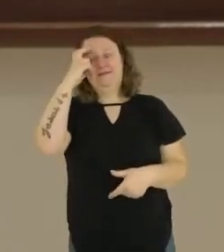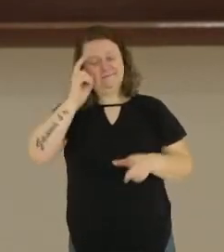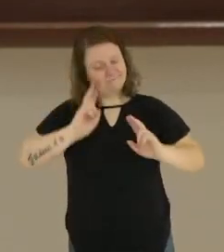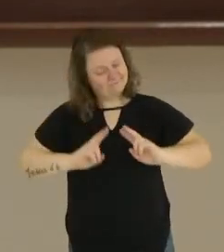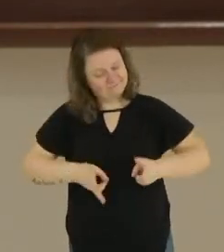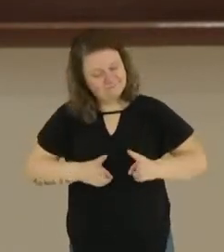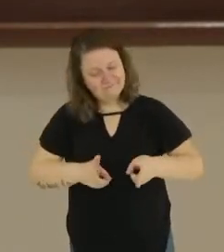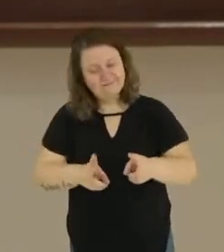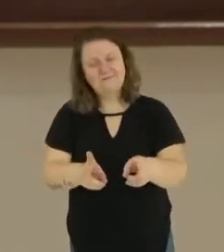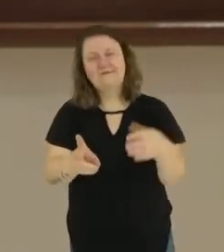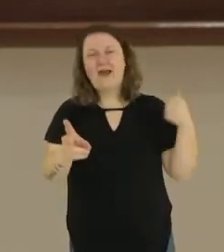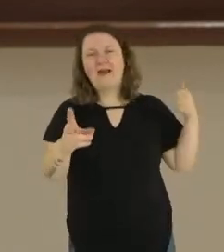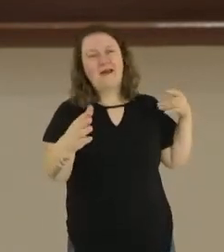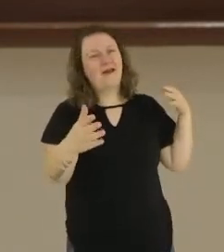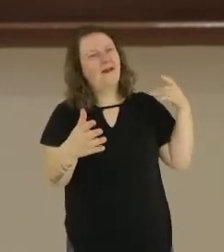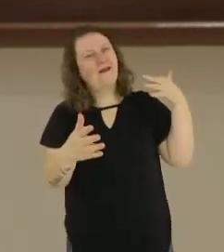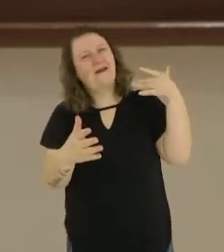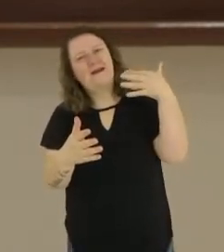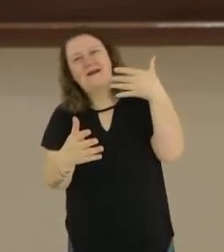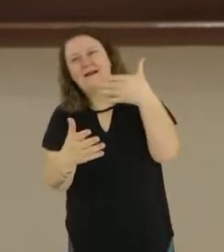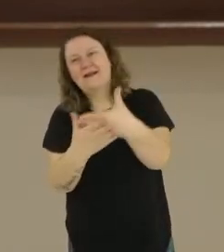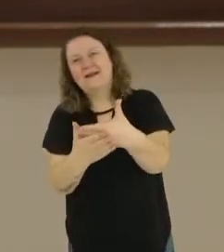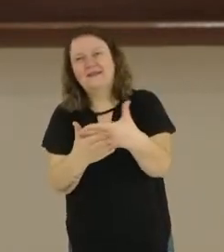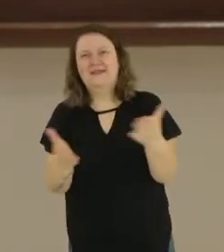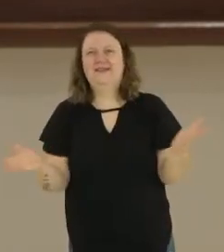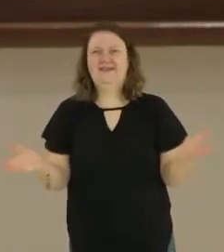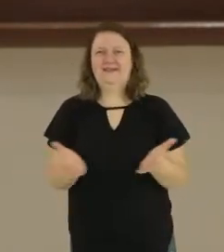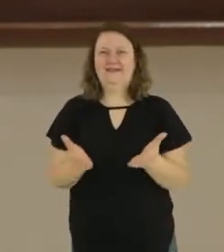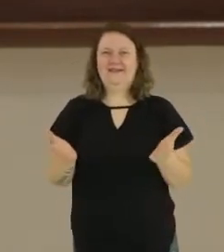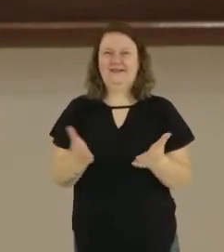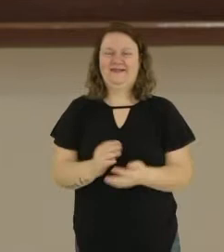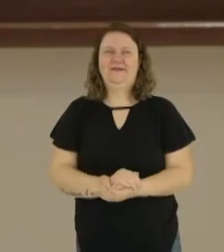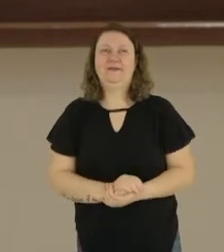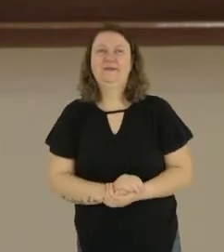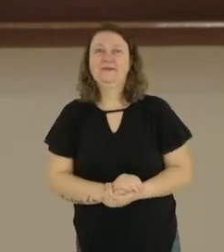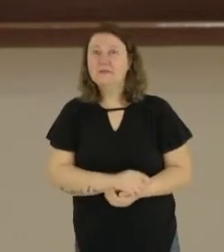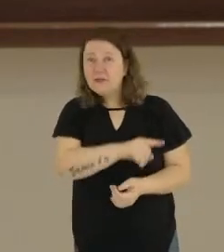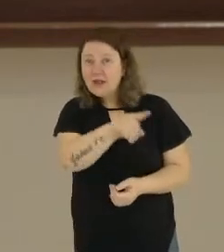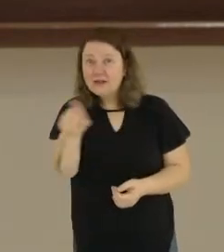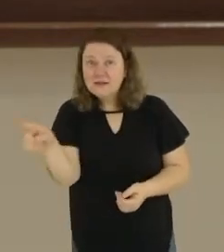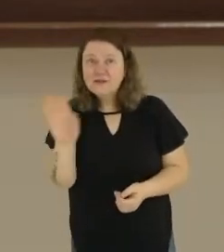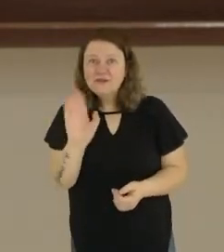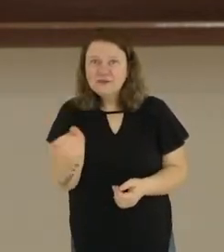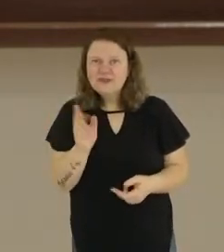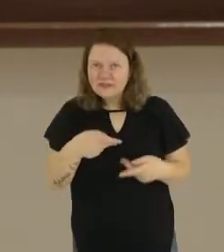essas colônias de imigrantes que foram formadas aqui. Você